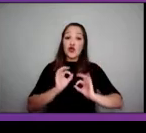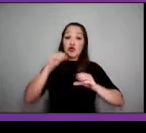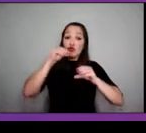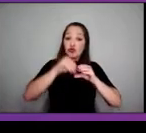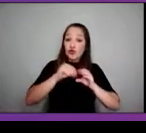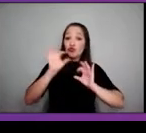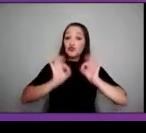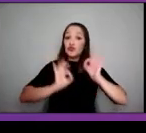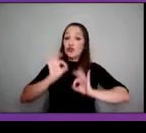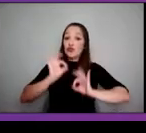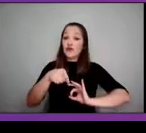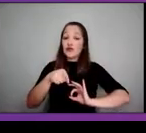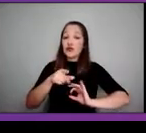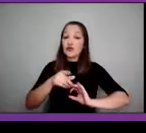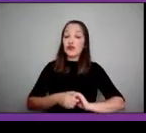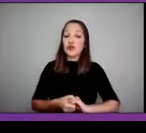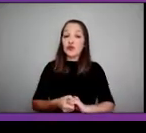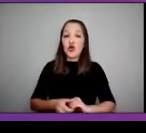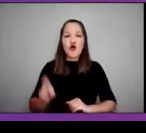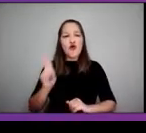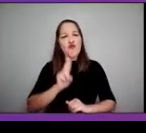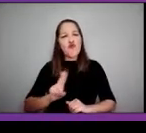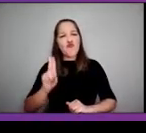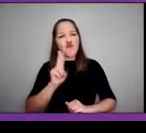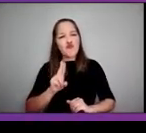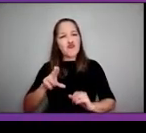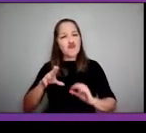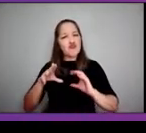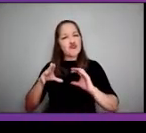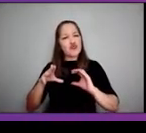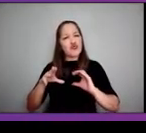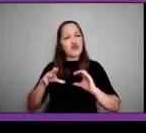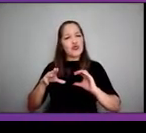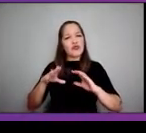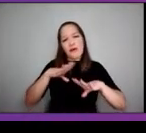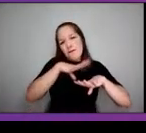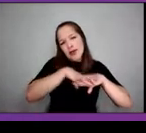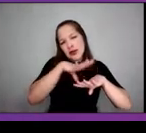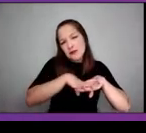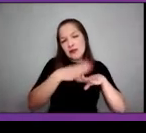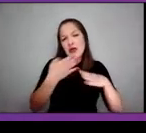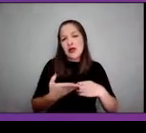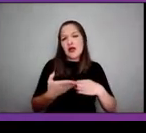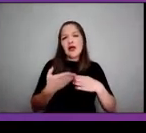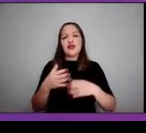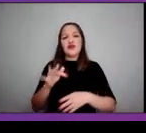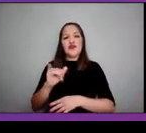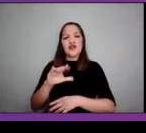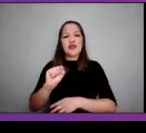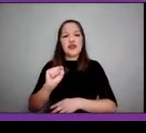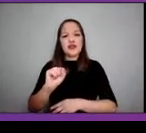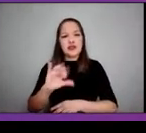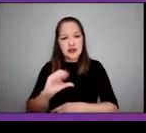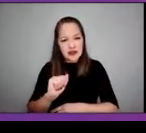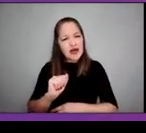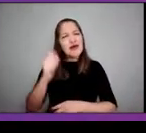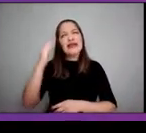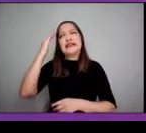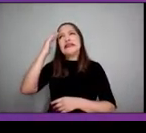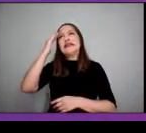projeto você não usa todas as referências precisa de matemática e física e aí você vai entendendo o resto e